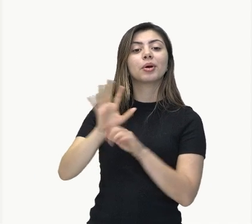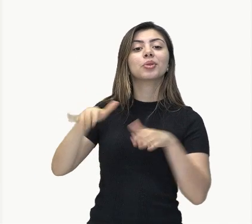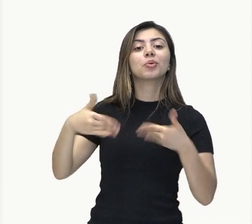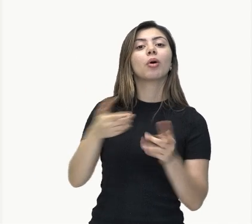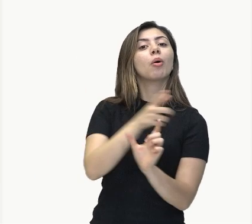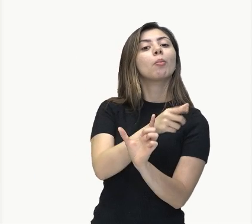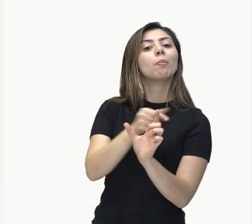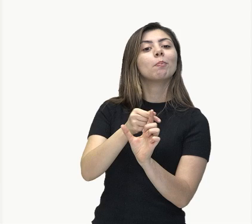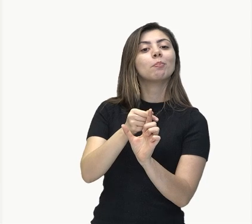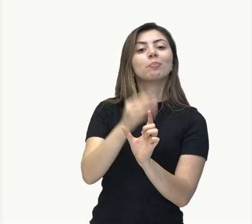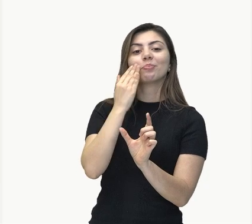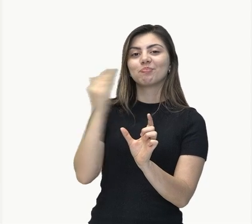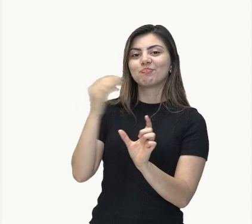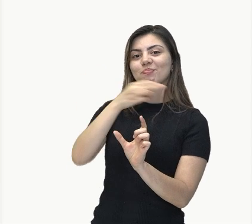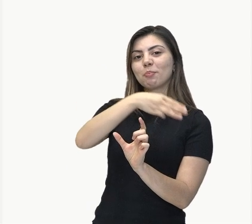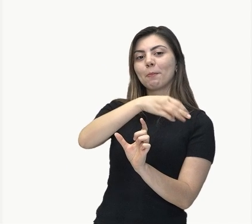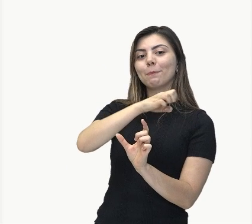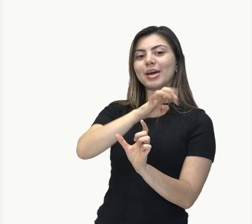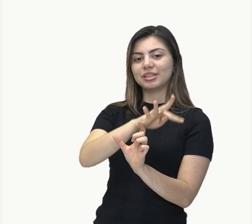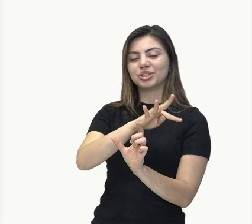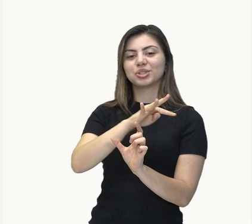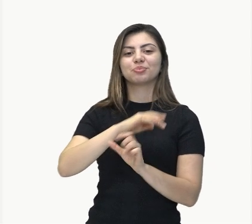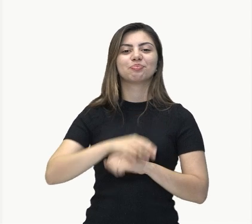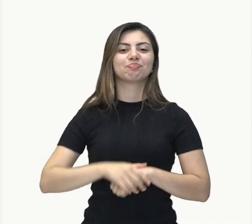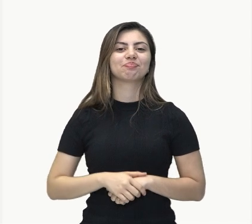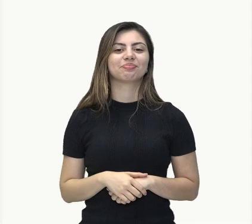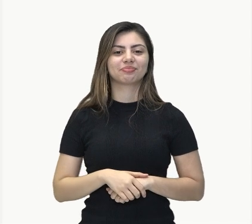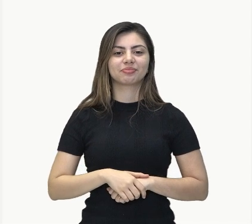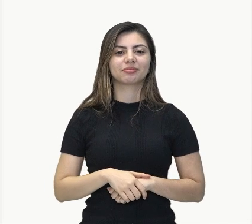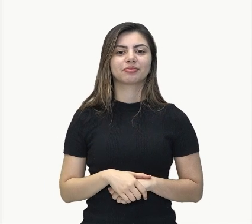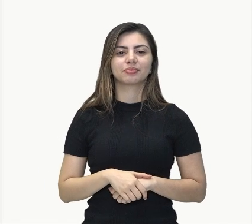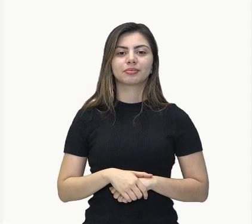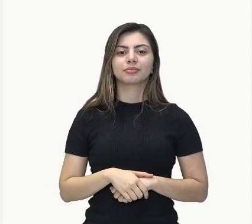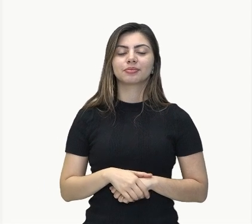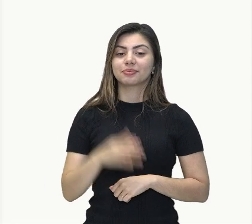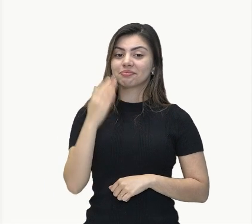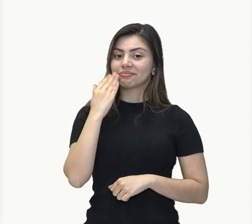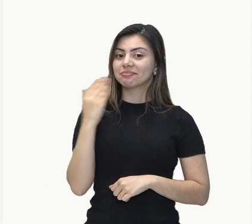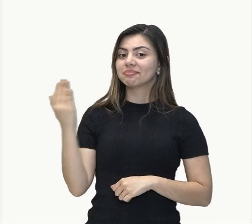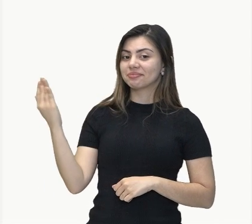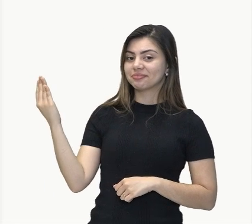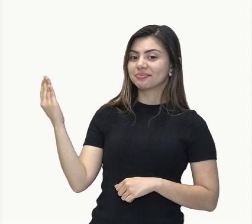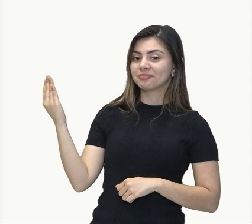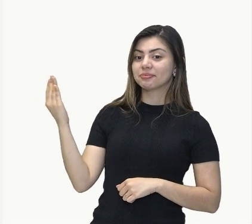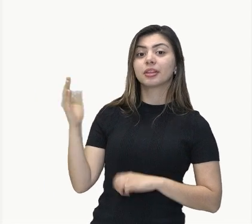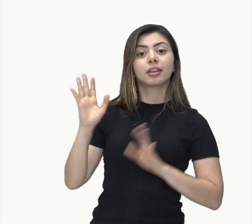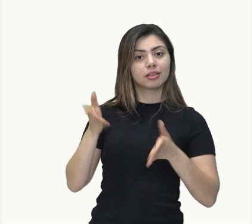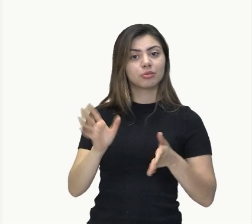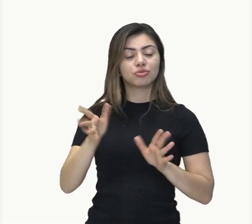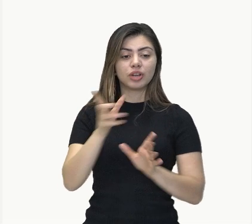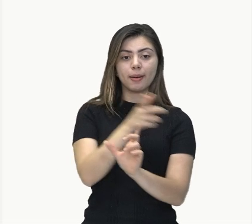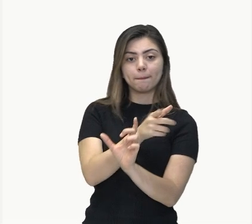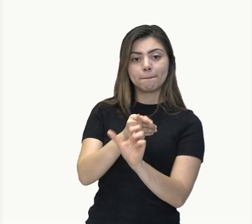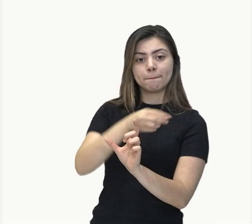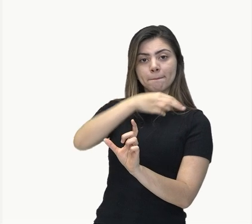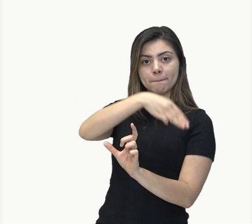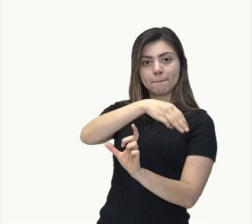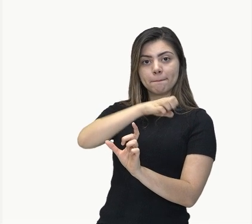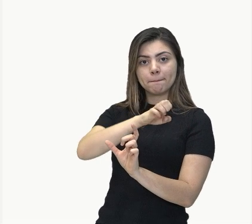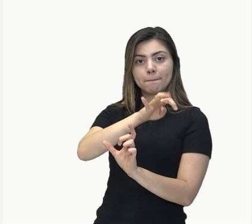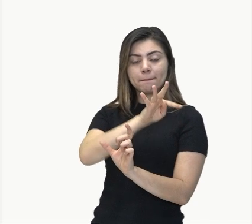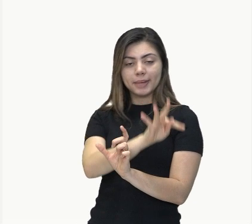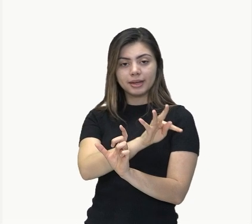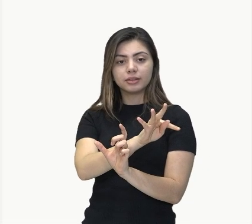prefixo? Met. Ó, aqui, tá aqui ele, ó. Esse aqui é o prefixo que